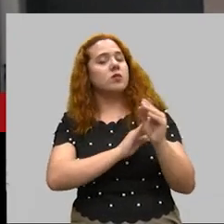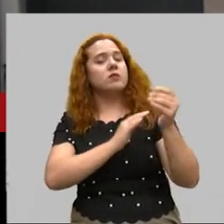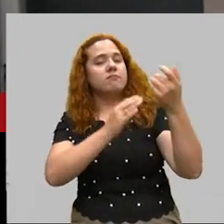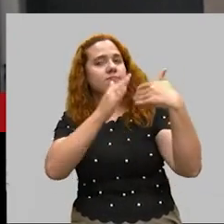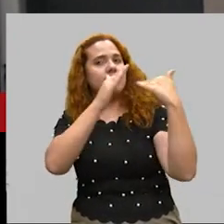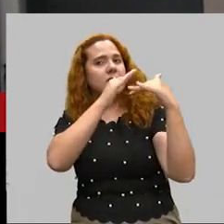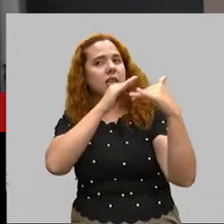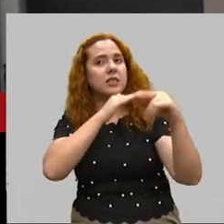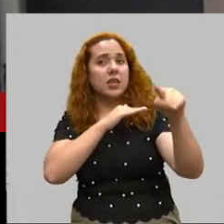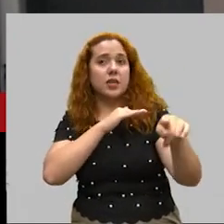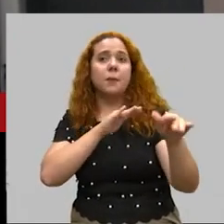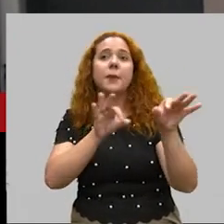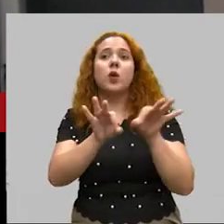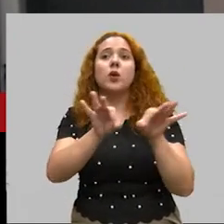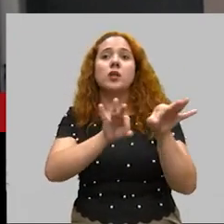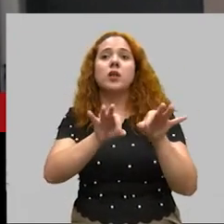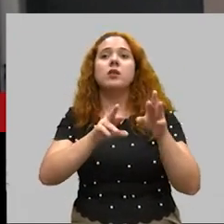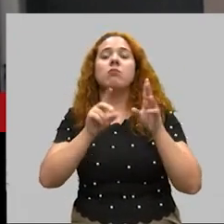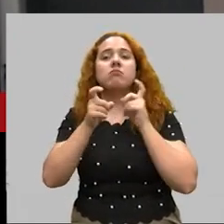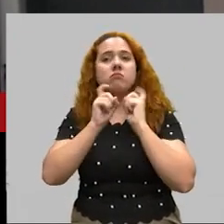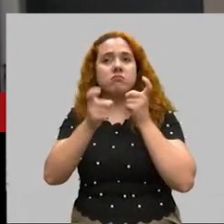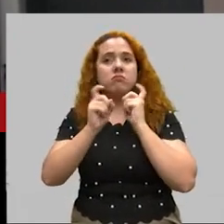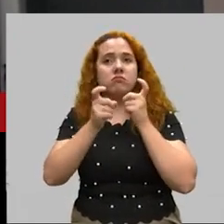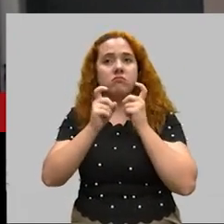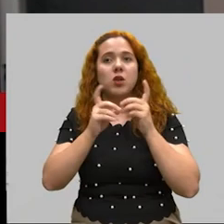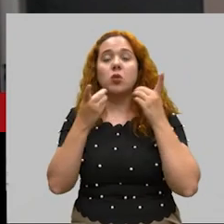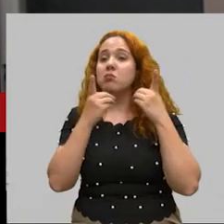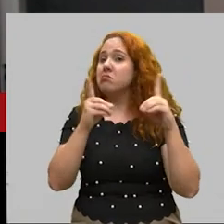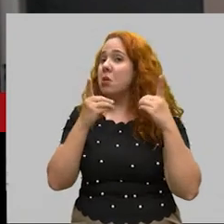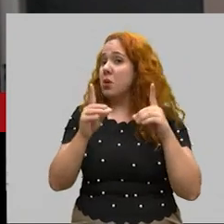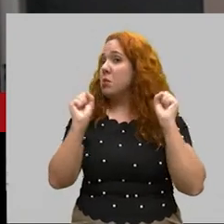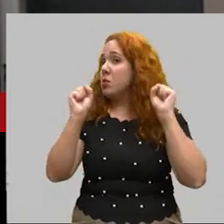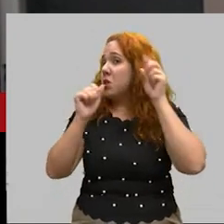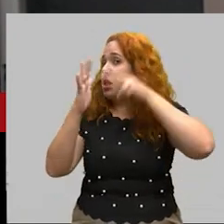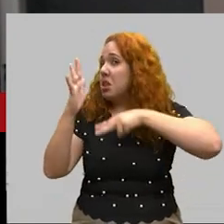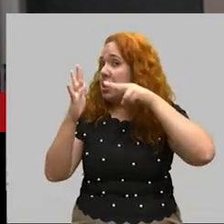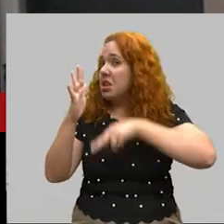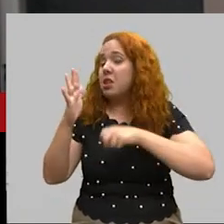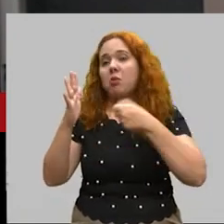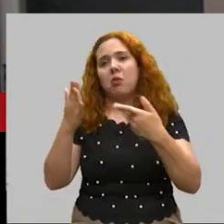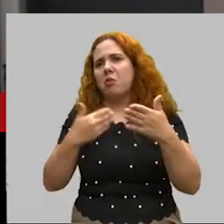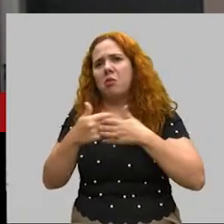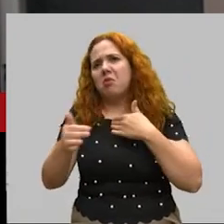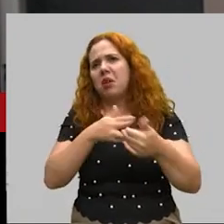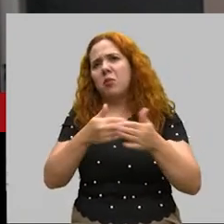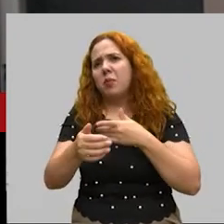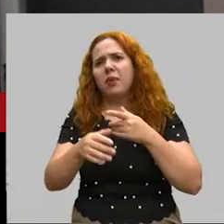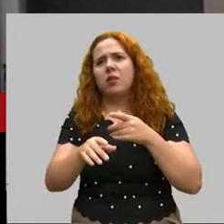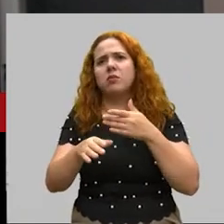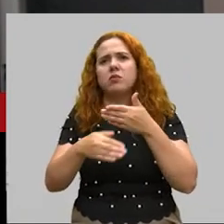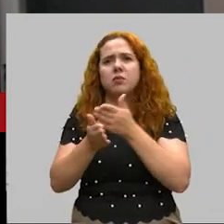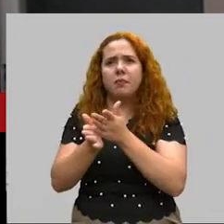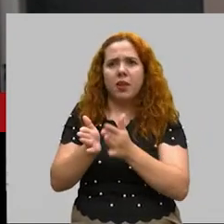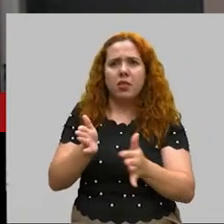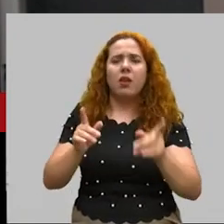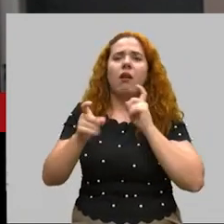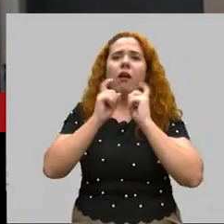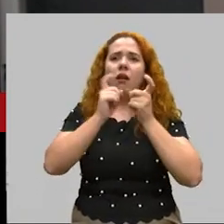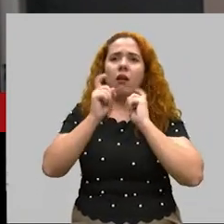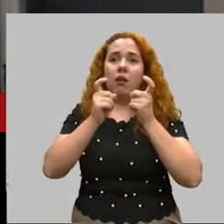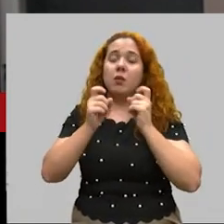respondidas na fase de debate ou a qualquer momento durante a nossa reunião vocês podem participar